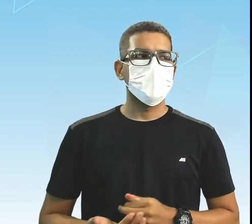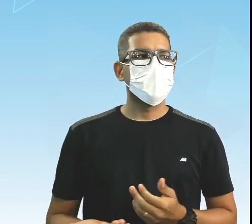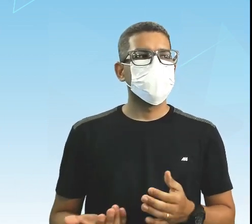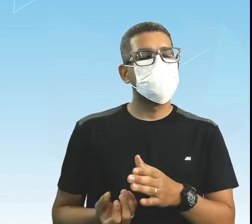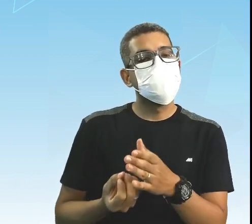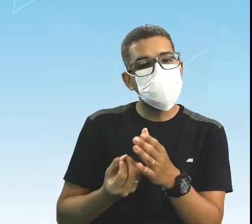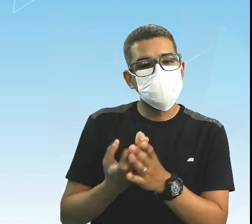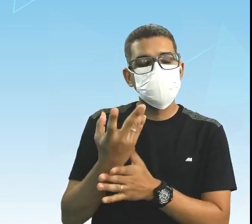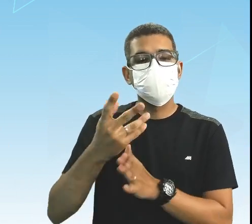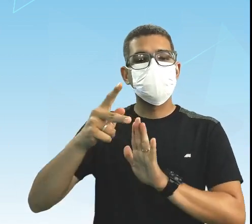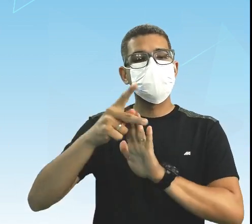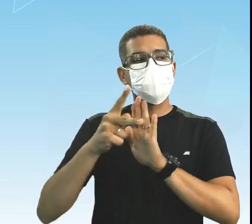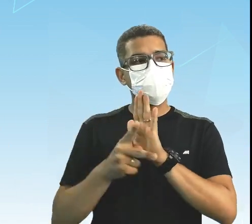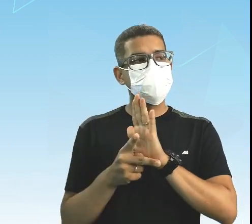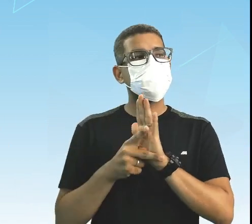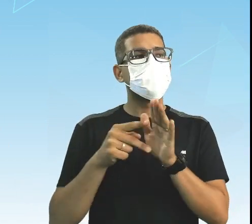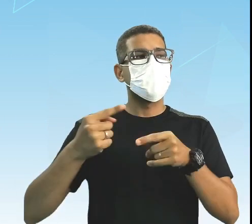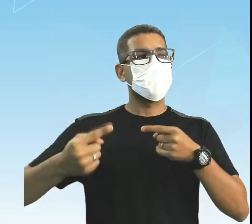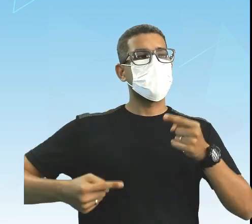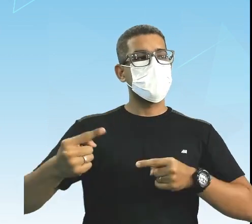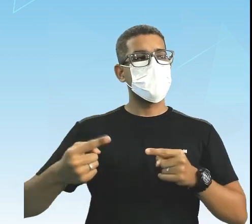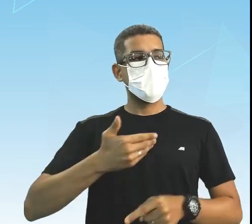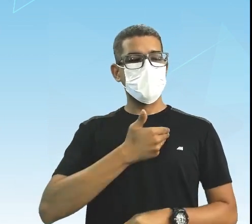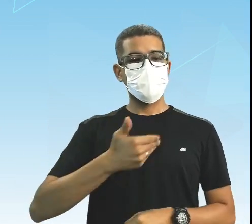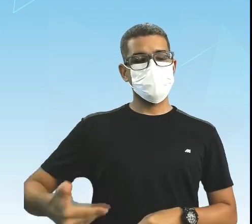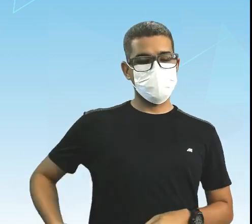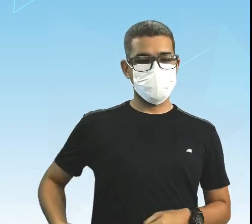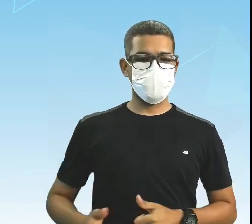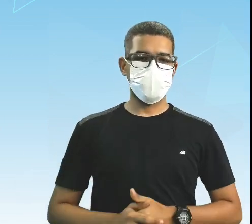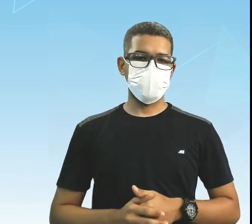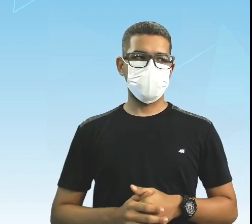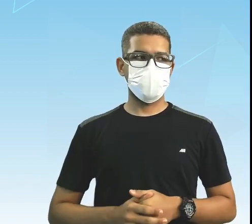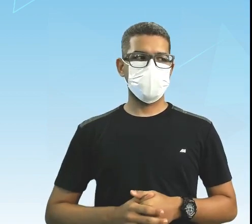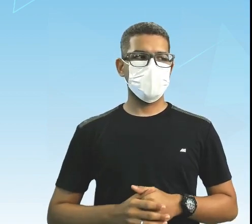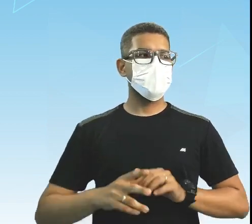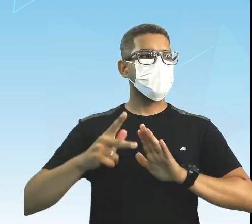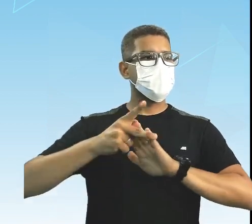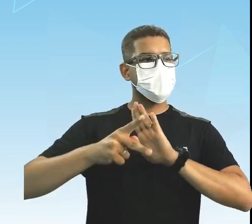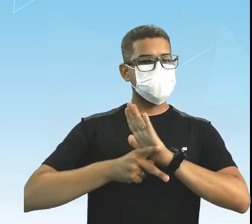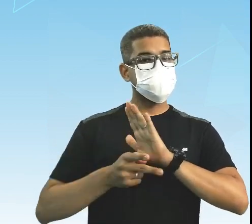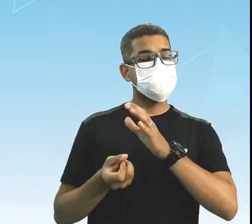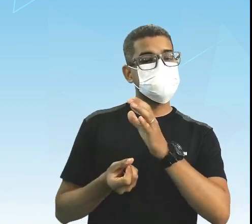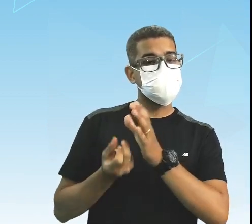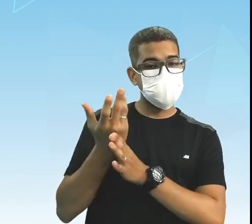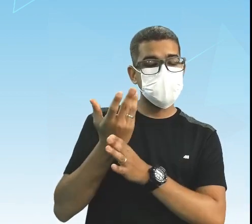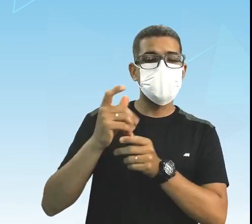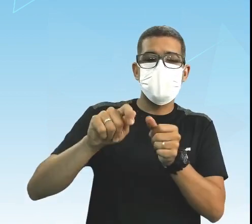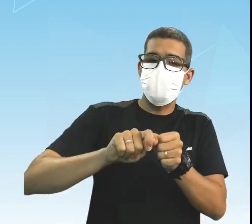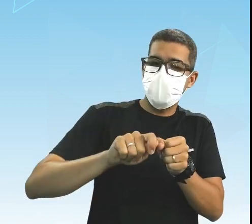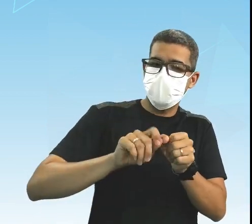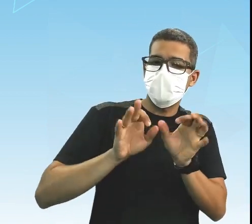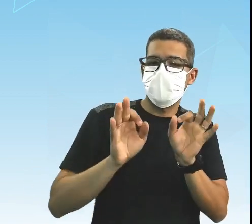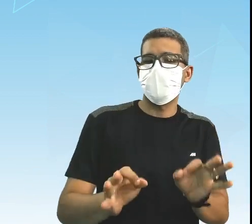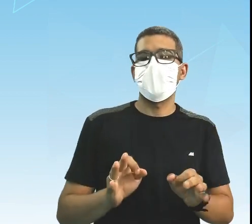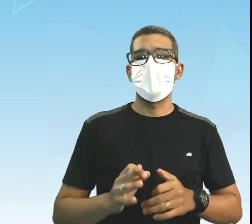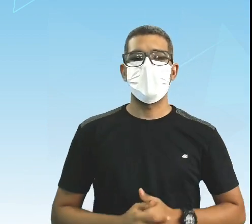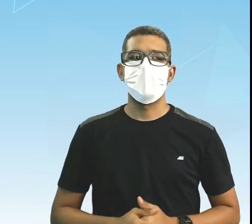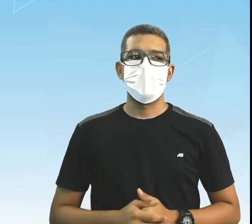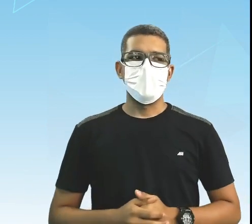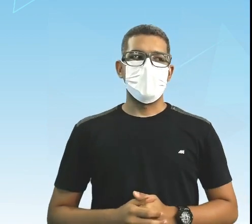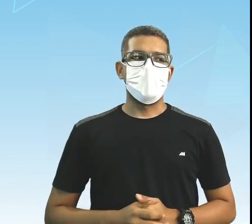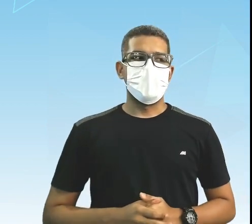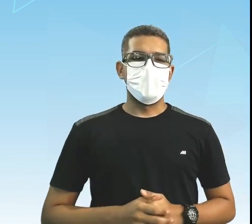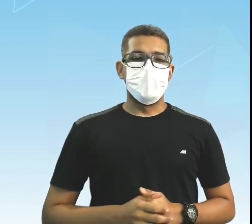do planejamento das políticas públicas. É planejar, é criar e executar essa lei. Certo?